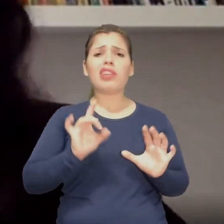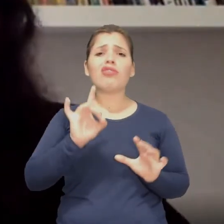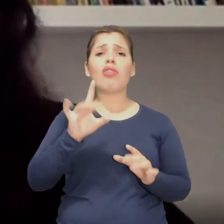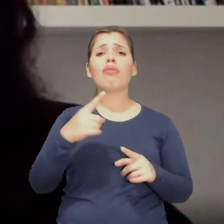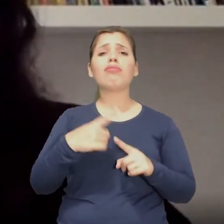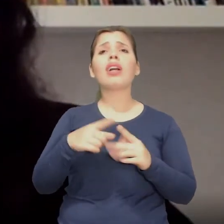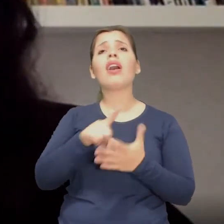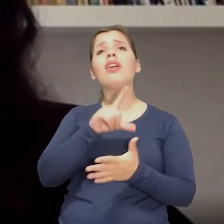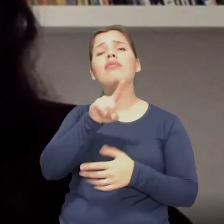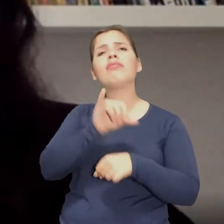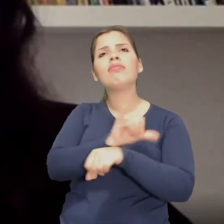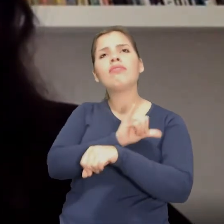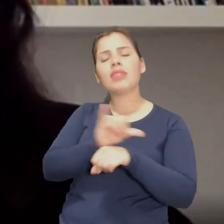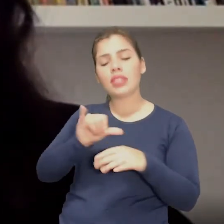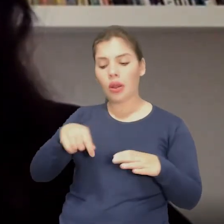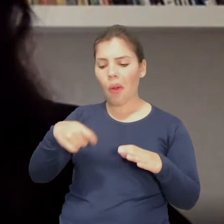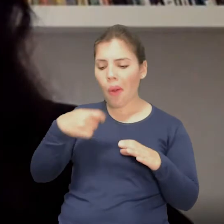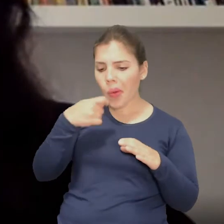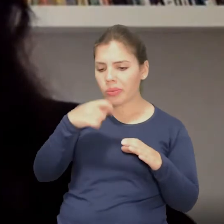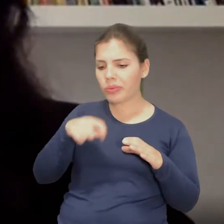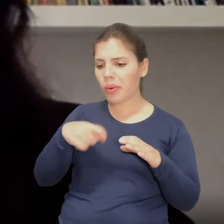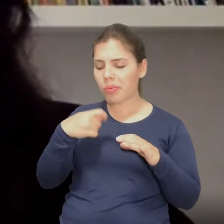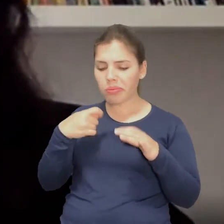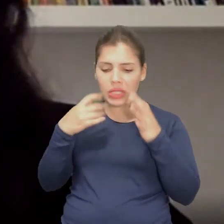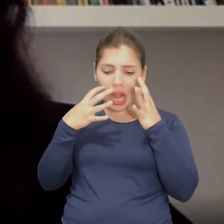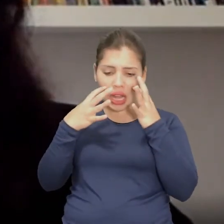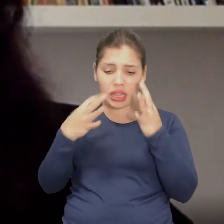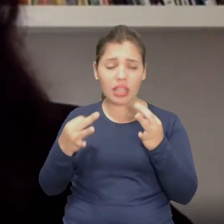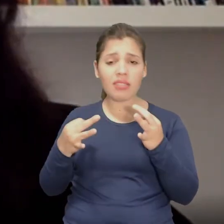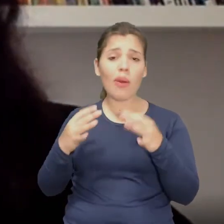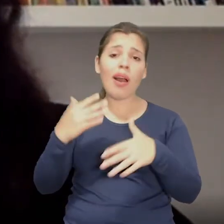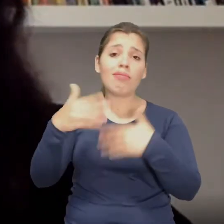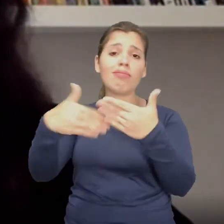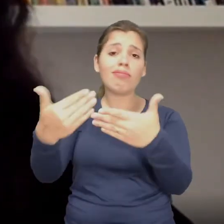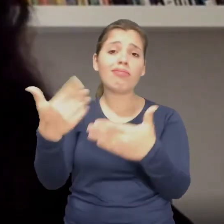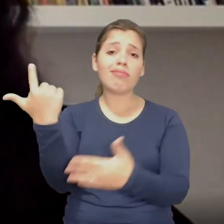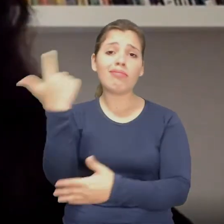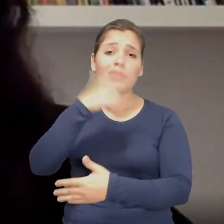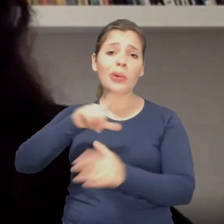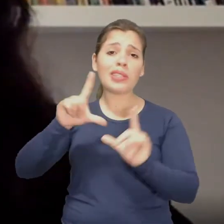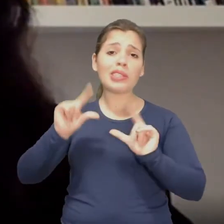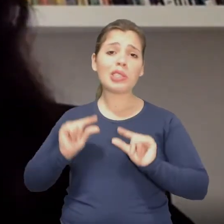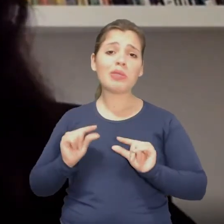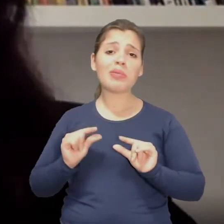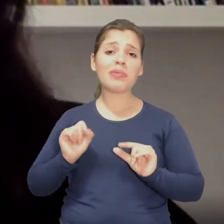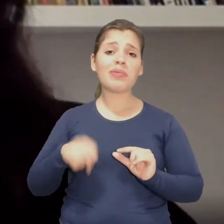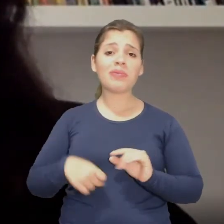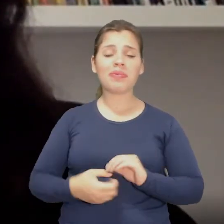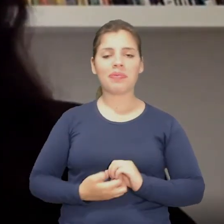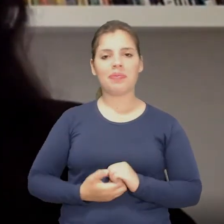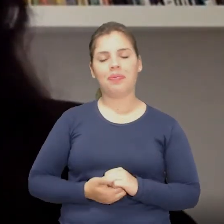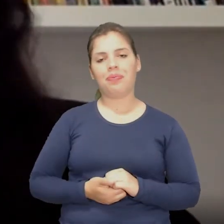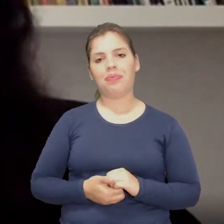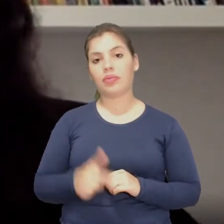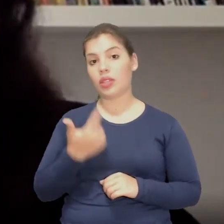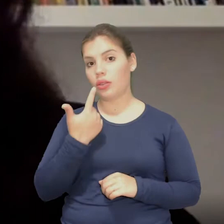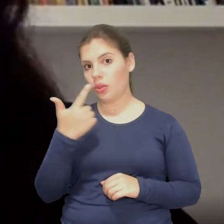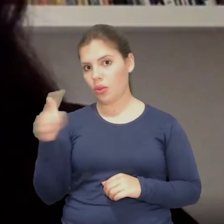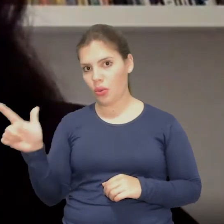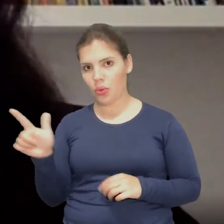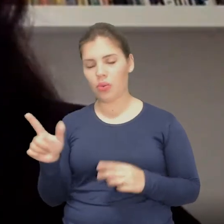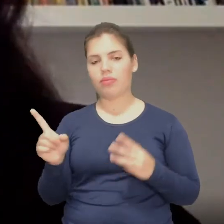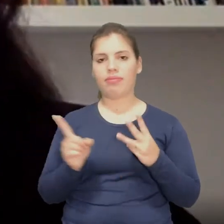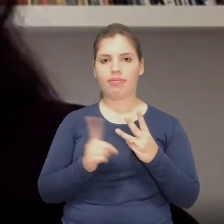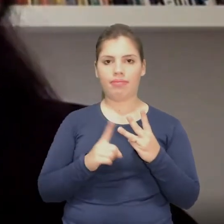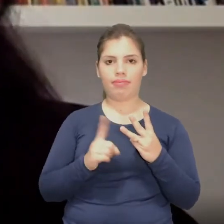foco inicial, entende? Então, assim, muda um pouco a ordem das coisas, vamos colocar assim. Um outro ponto que